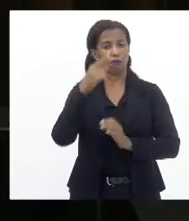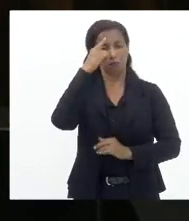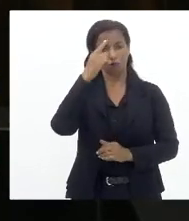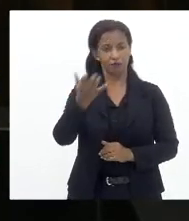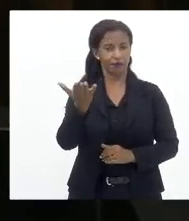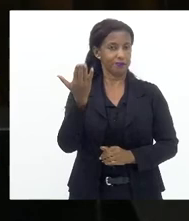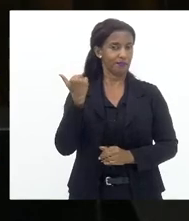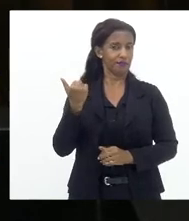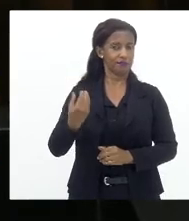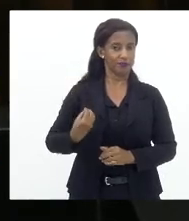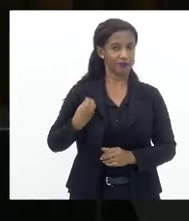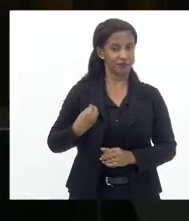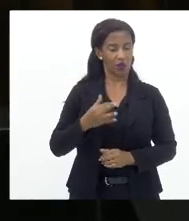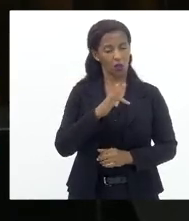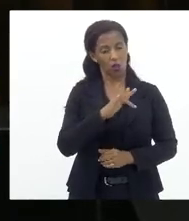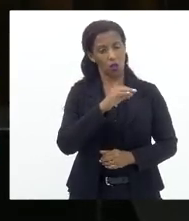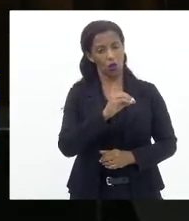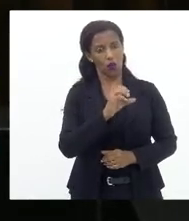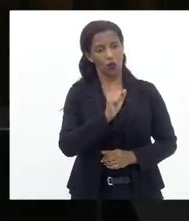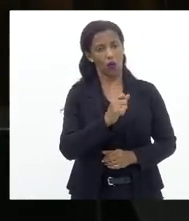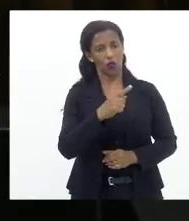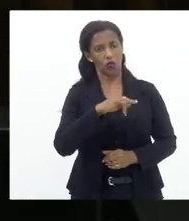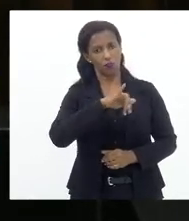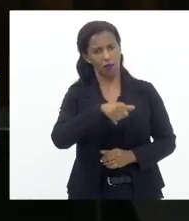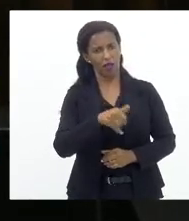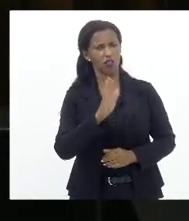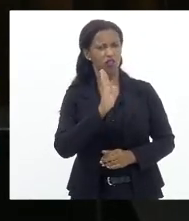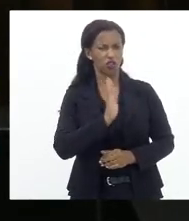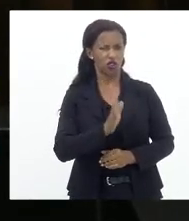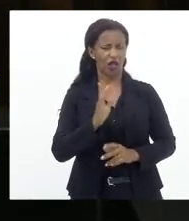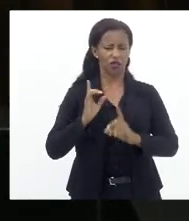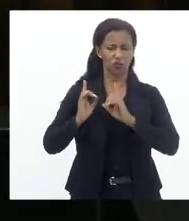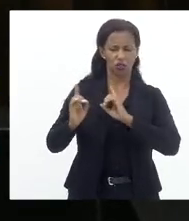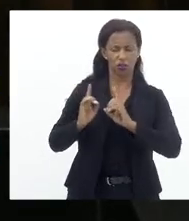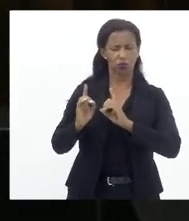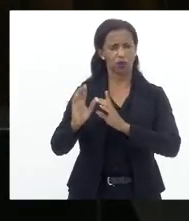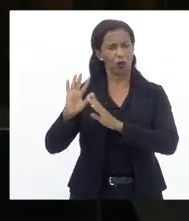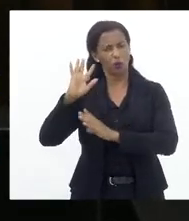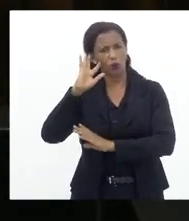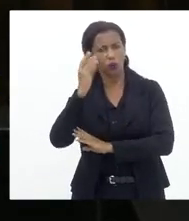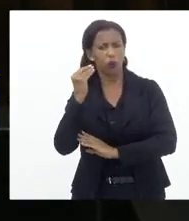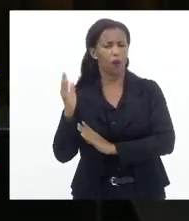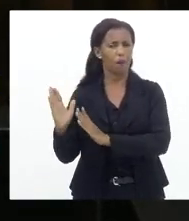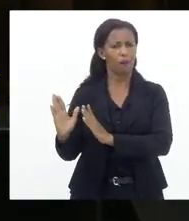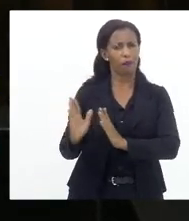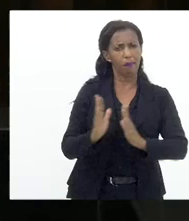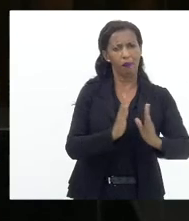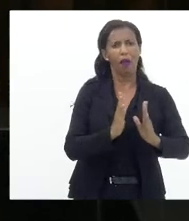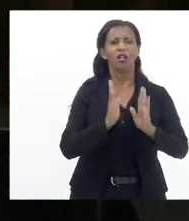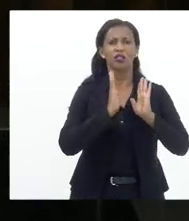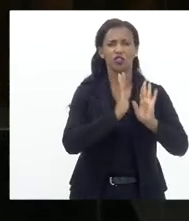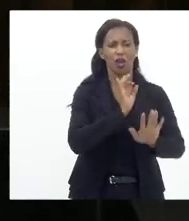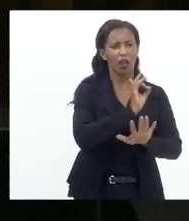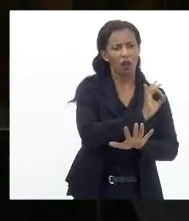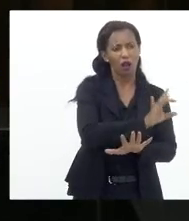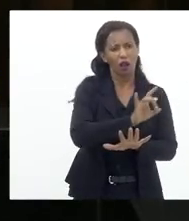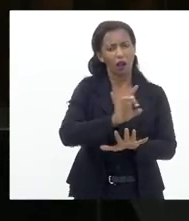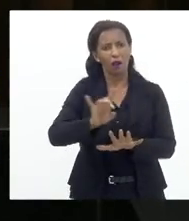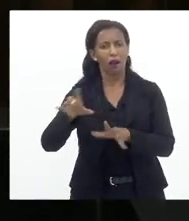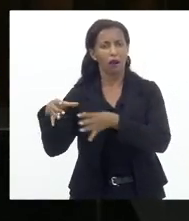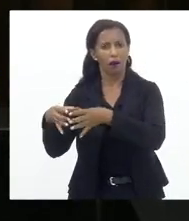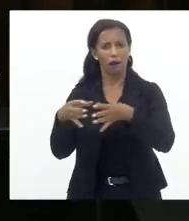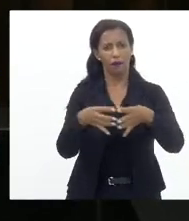com a presença do fasperj já antecipando algumas discussões assim como tenho feito isoladamente com cada